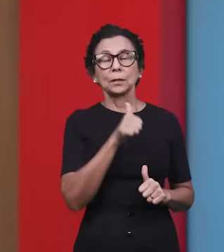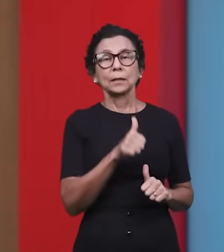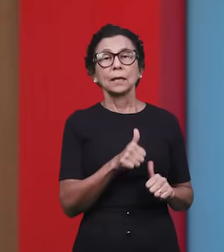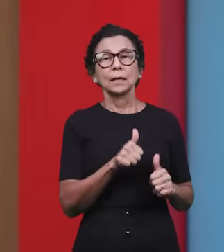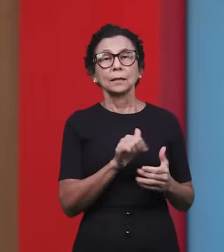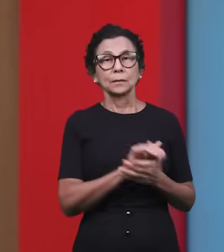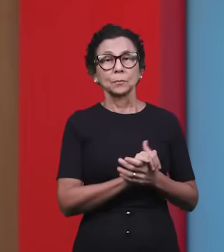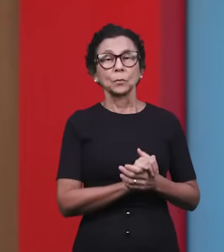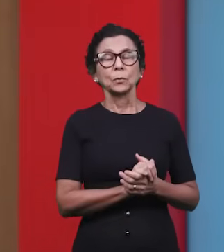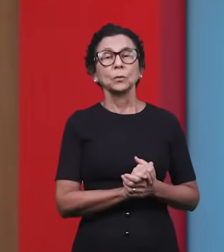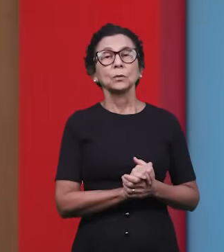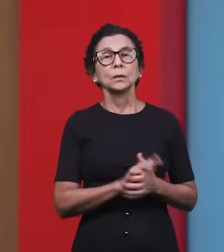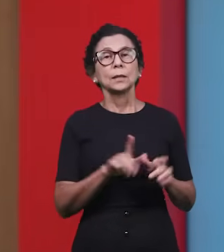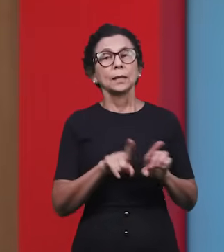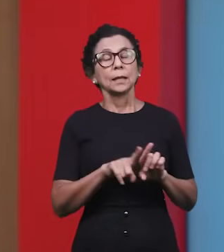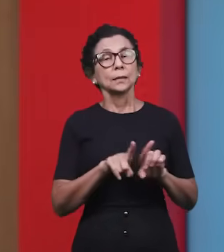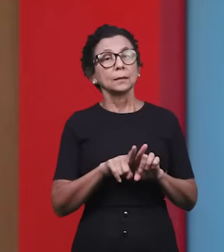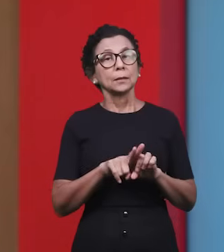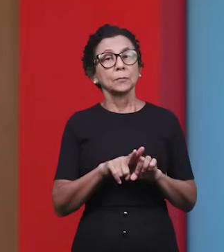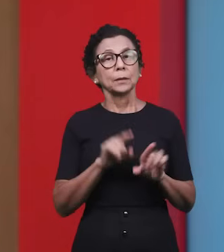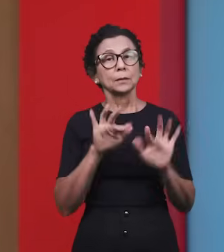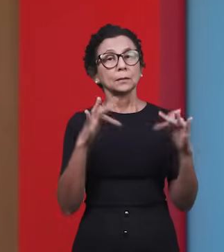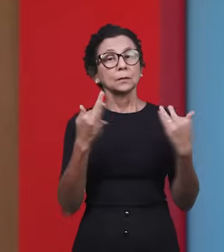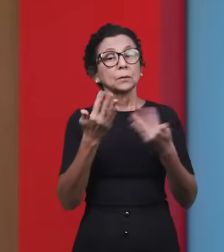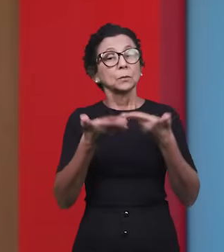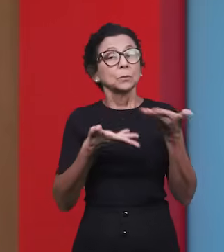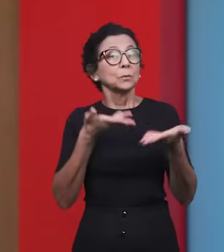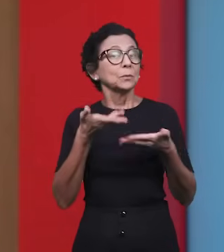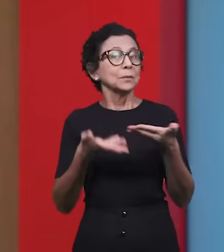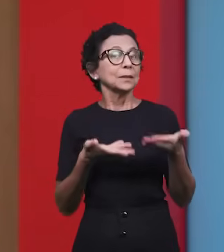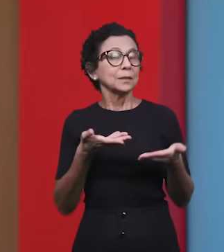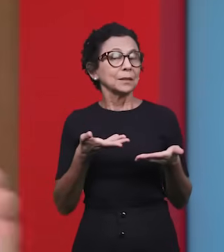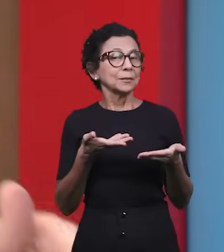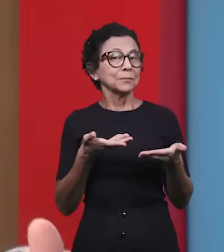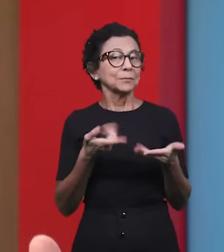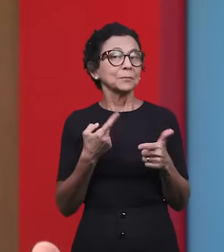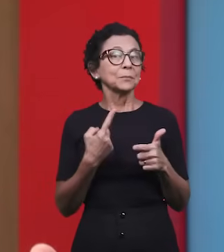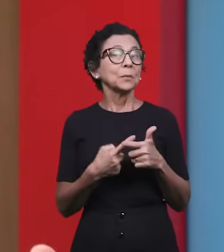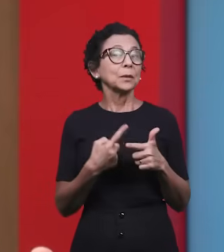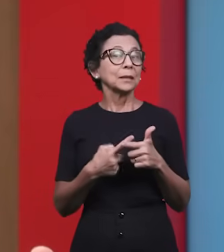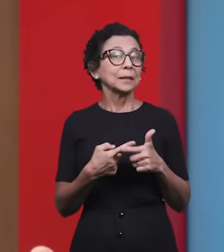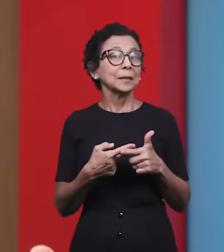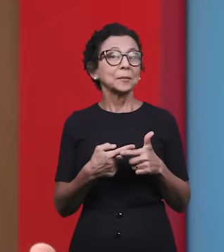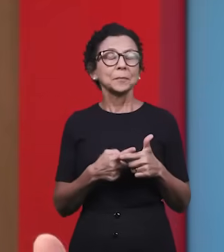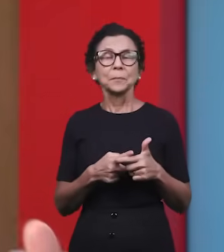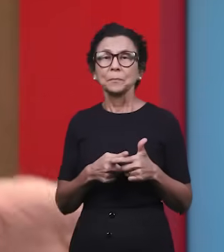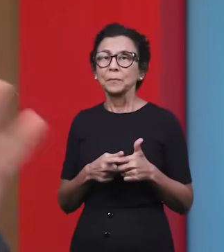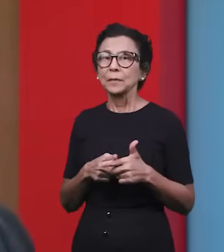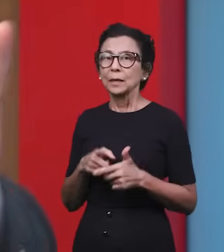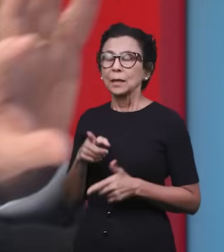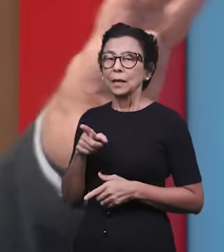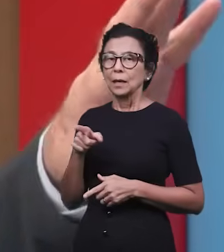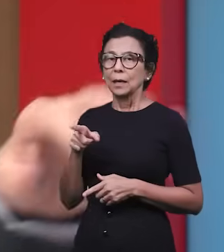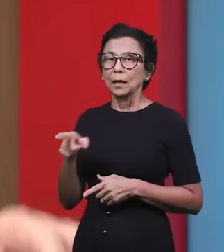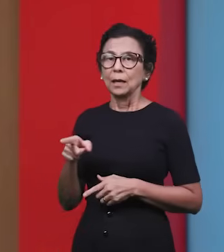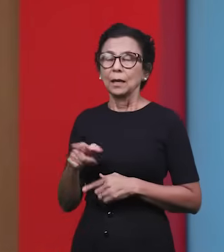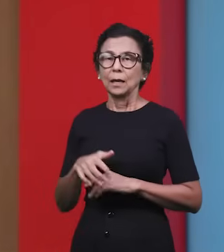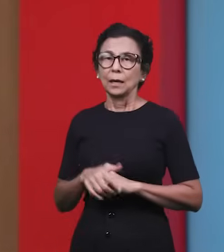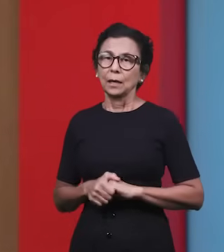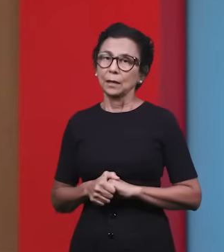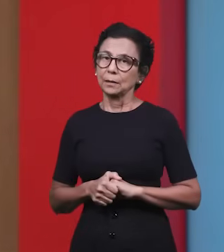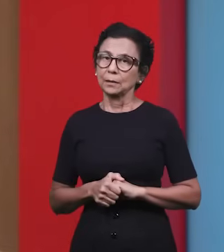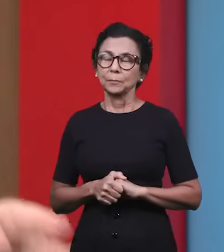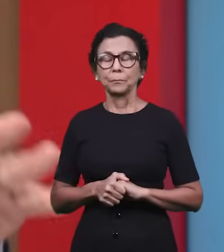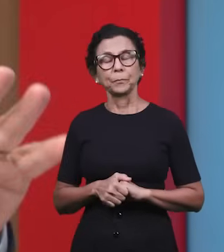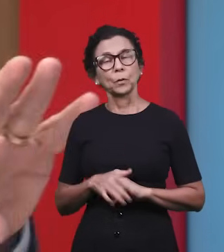esse cuidado na sua casa. Por quê? Porque ele realmente não separa a igreja do